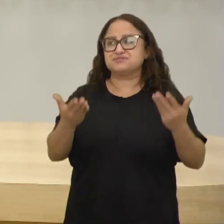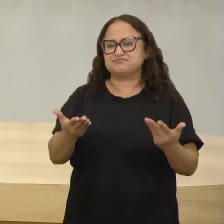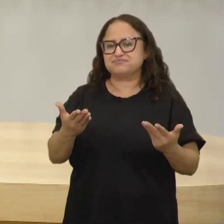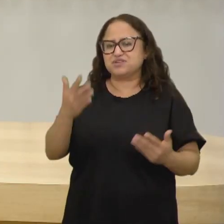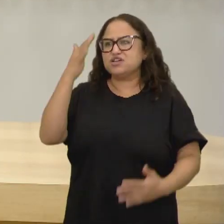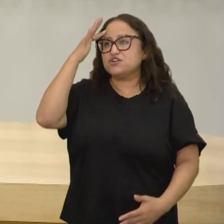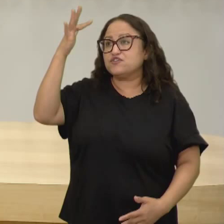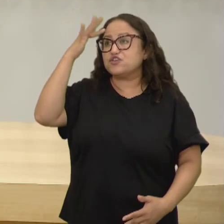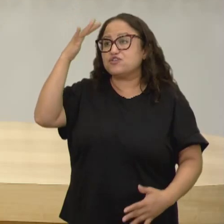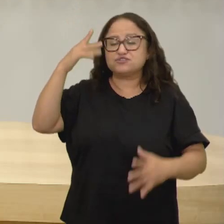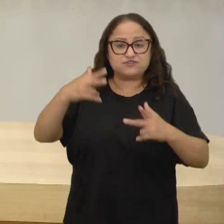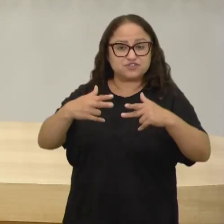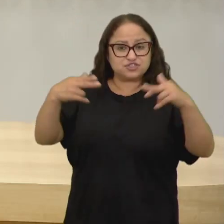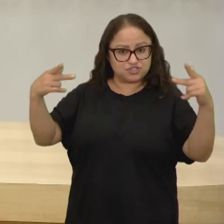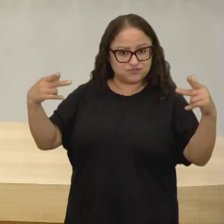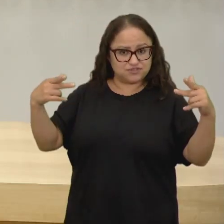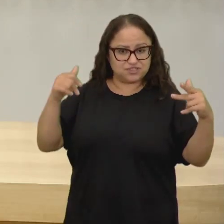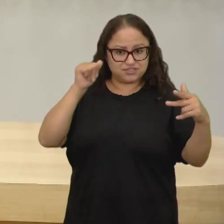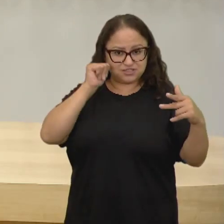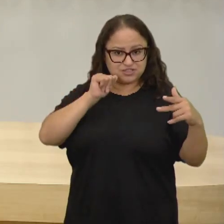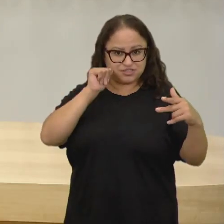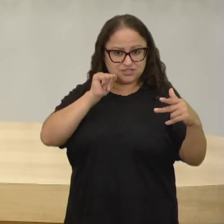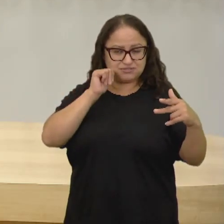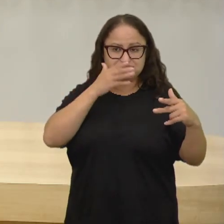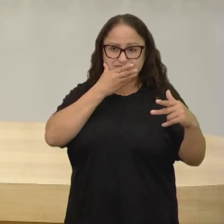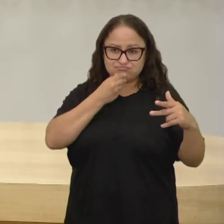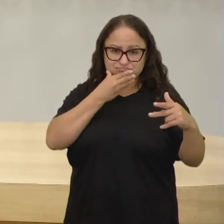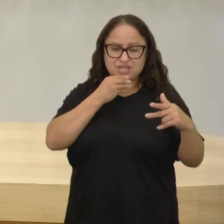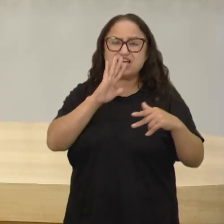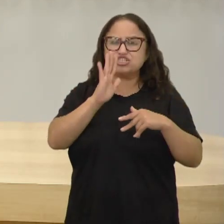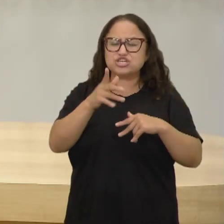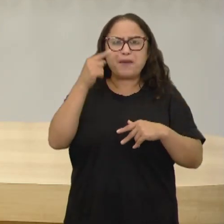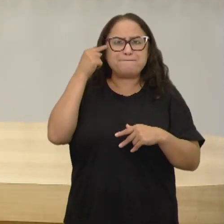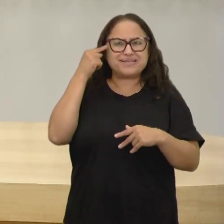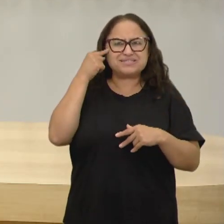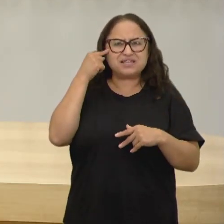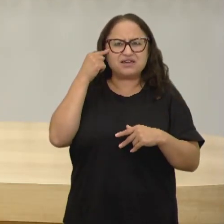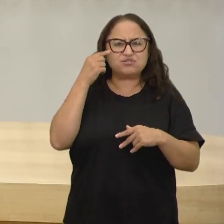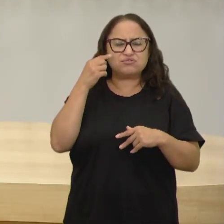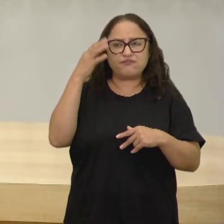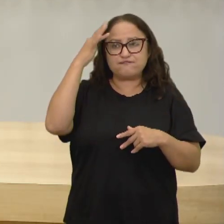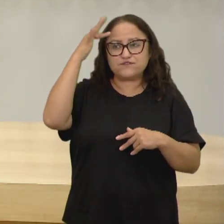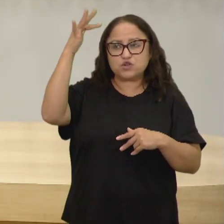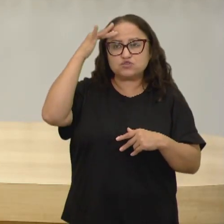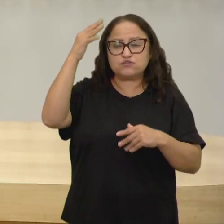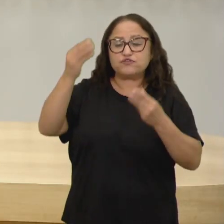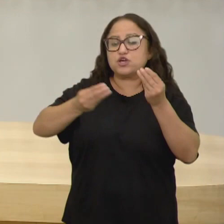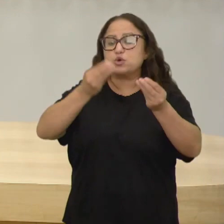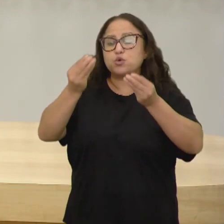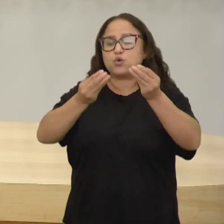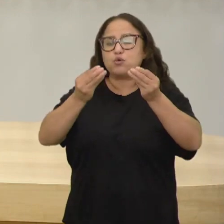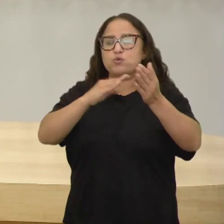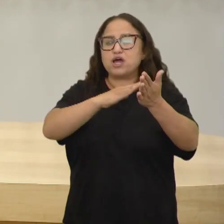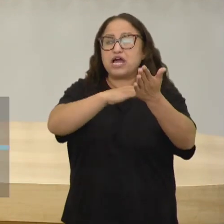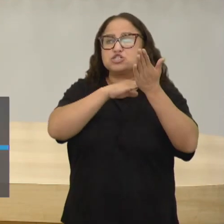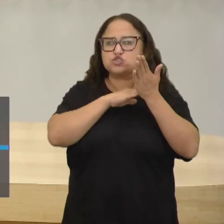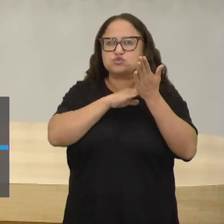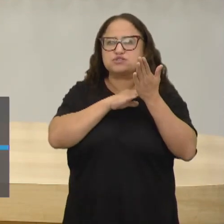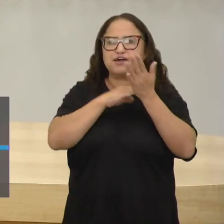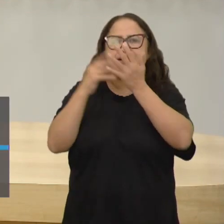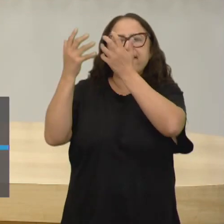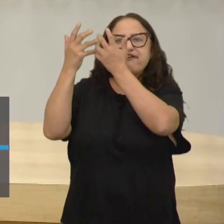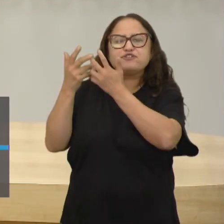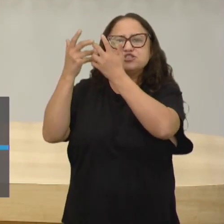filósofos diferentes já não pensaram um pouco a filosofia como aquilo que nos ajuda